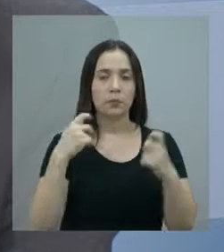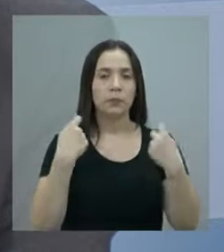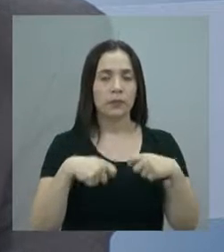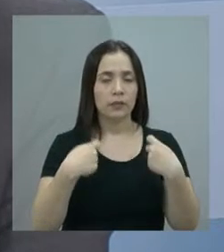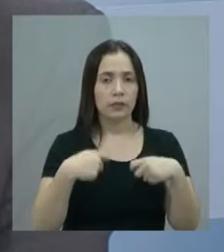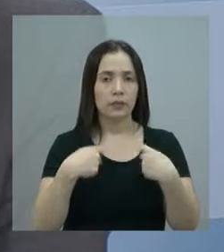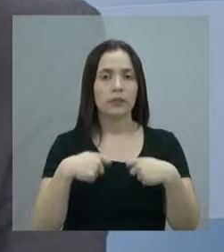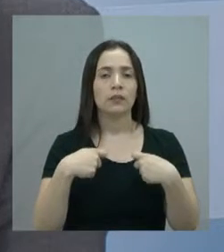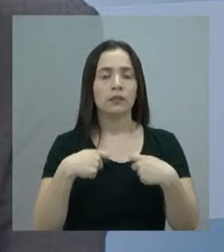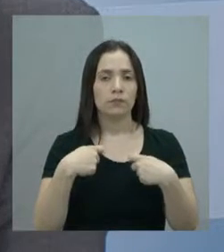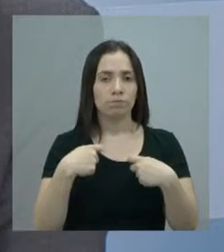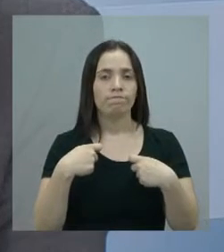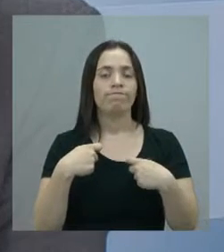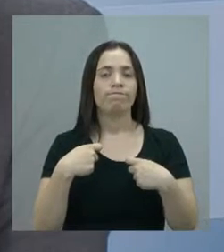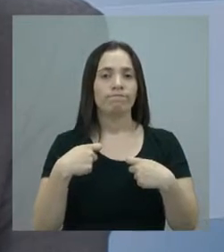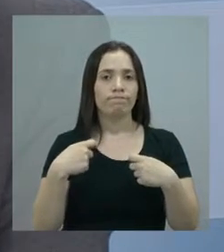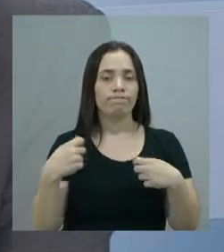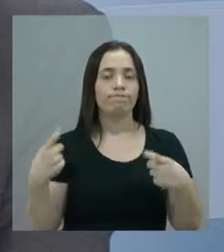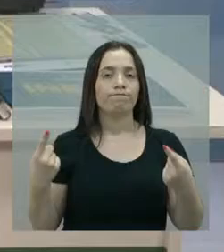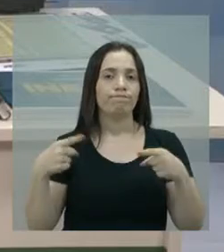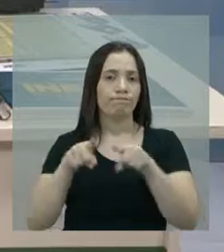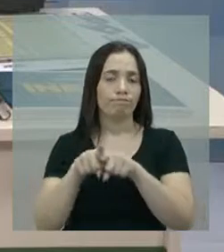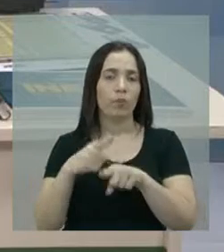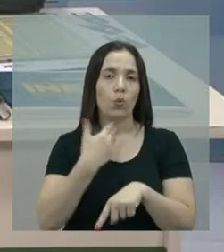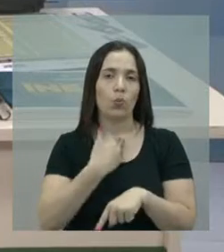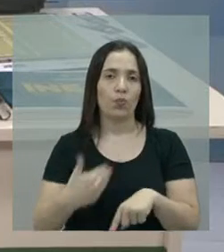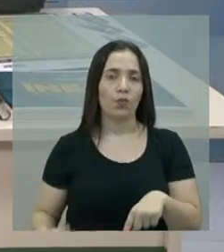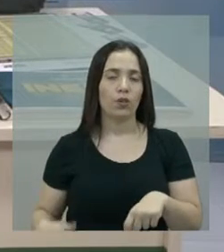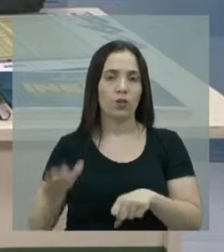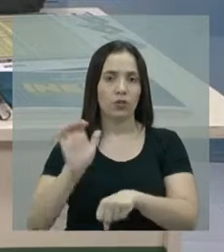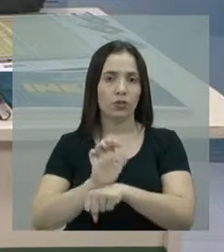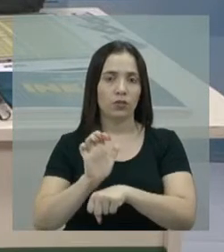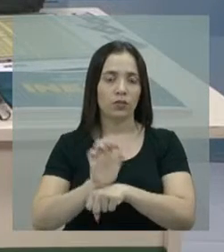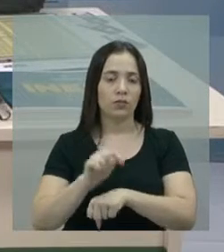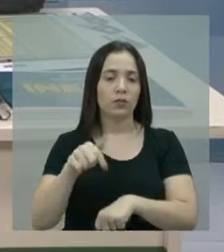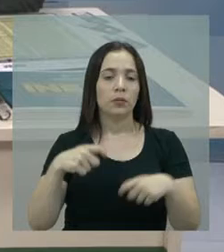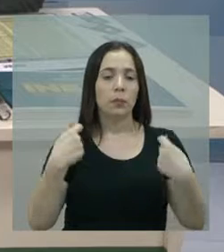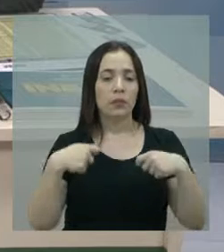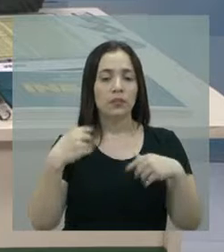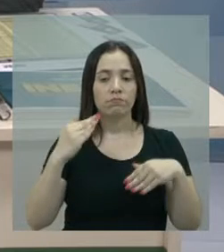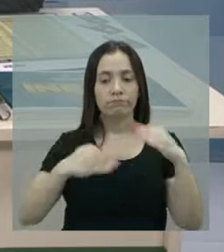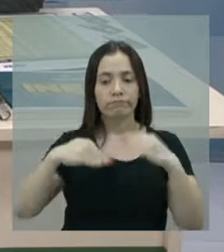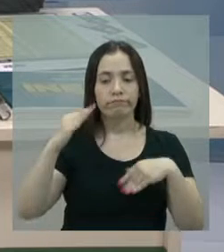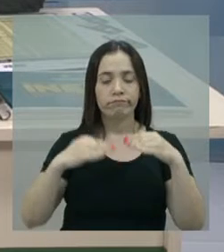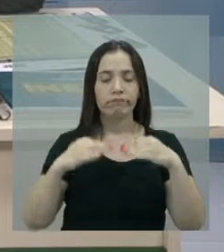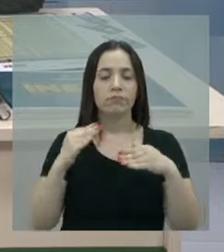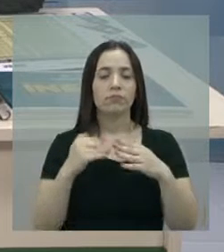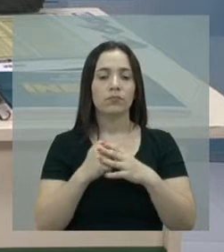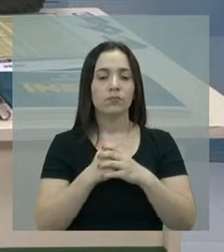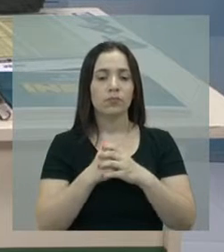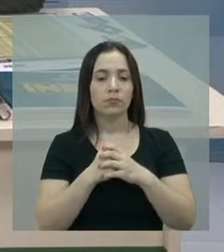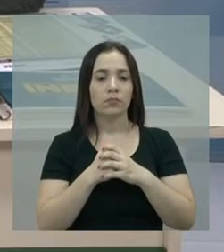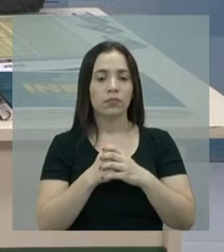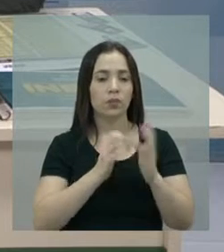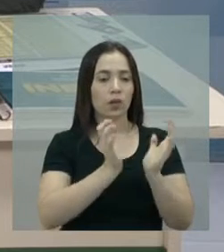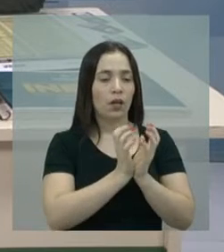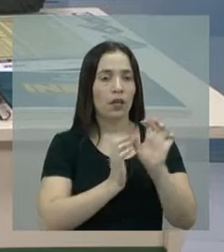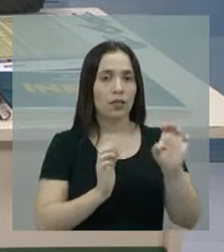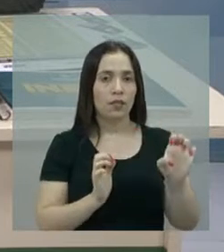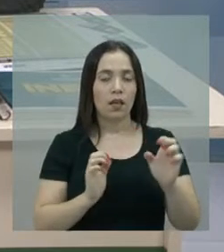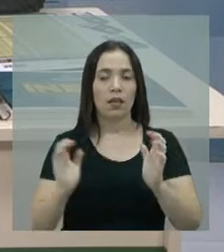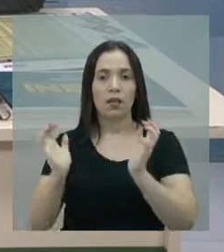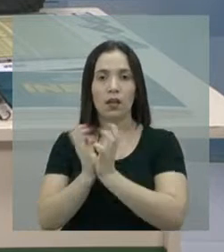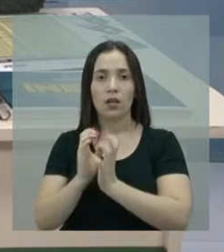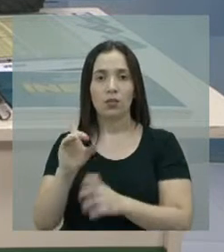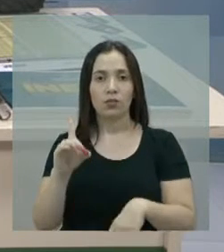precisam muito do Estado brasileiro. A gente precisa mesclar essa esquerda com essa direita louca aí, lá,